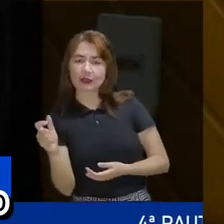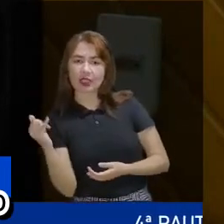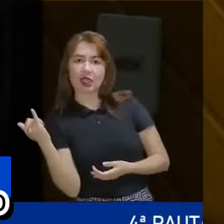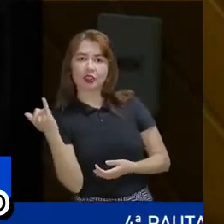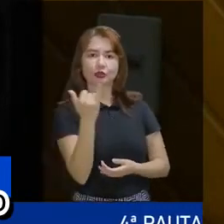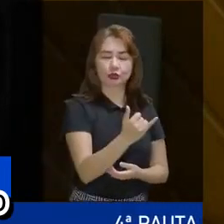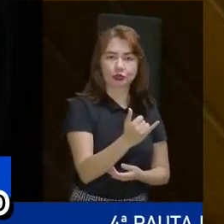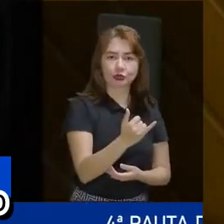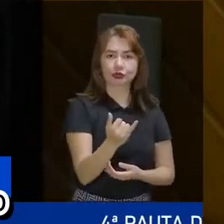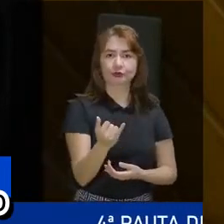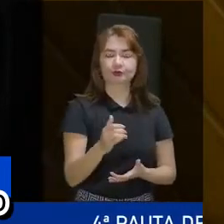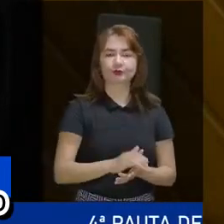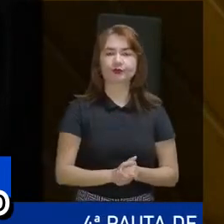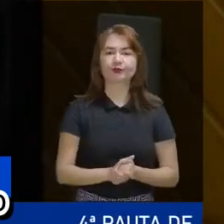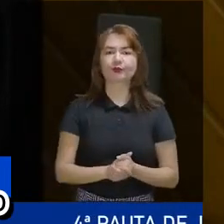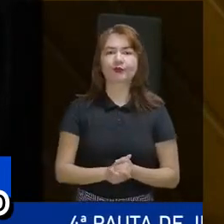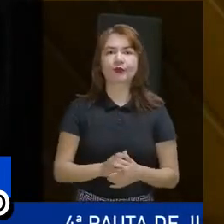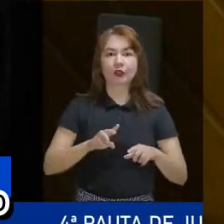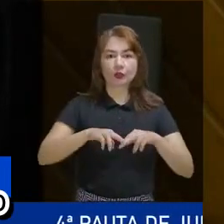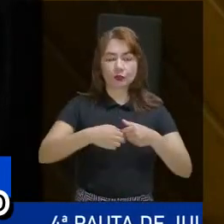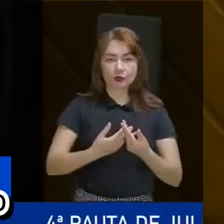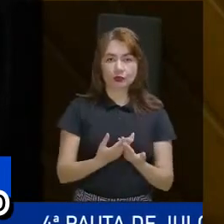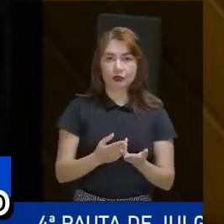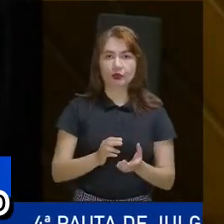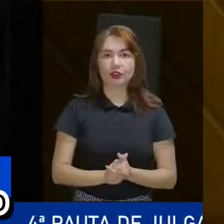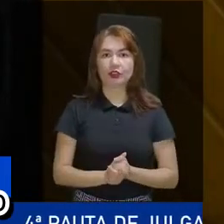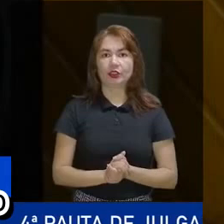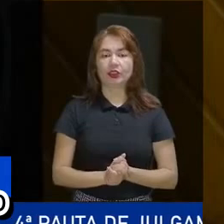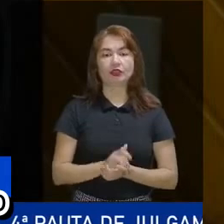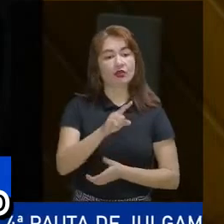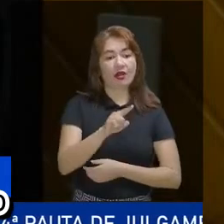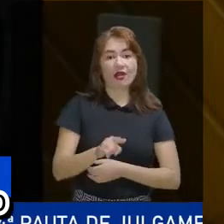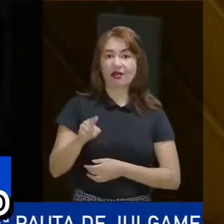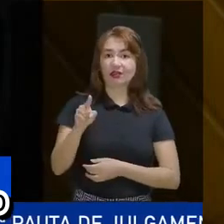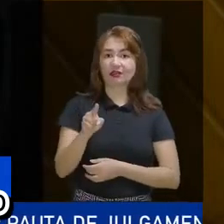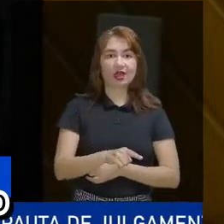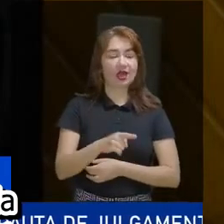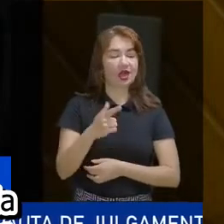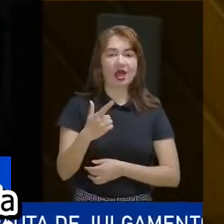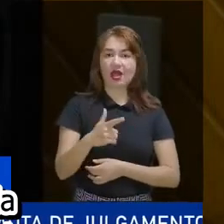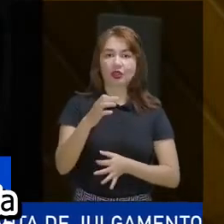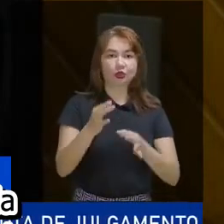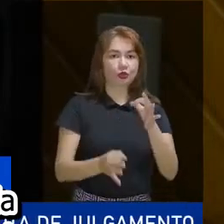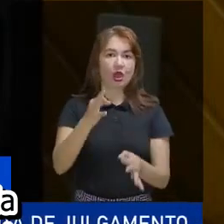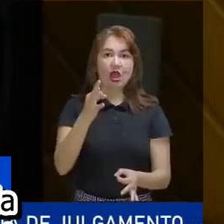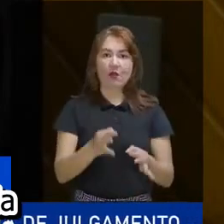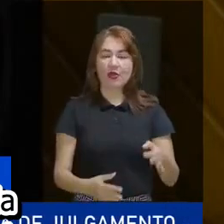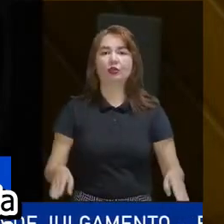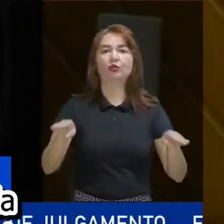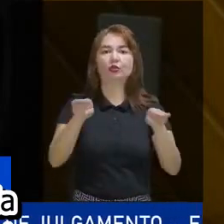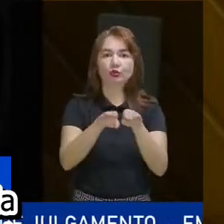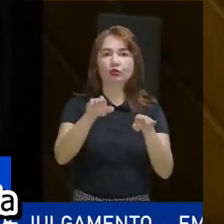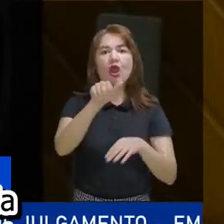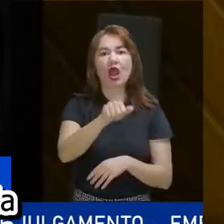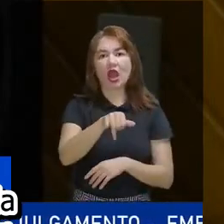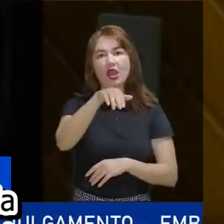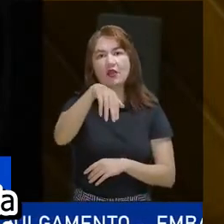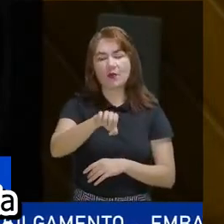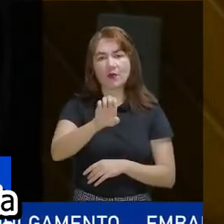no que tange a alegação de não enfrentamento da preliminar de nulidade decorrente do não julgamento em conjunto da AIME